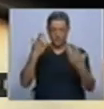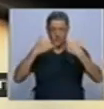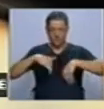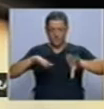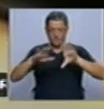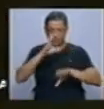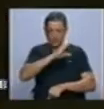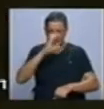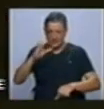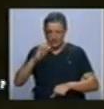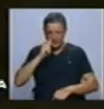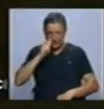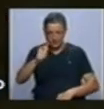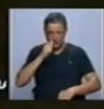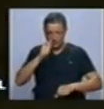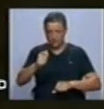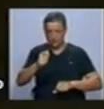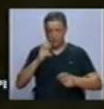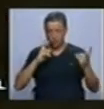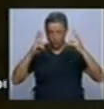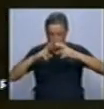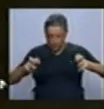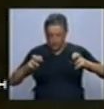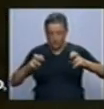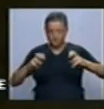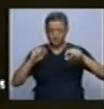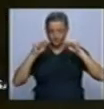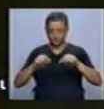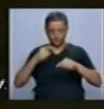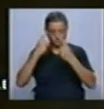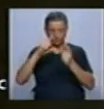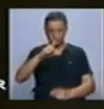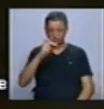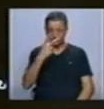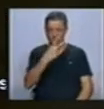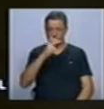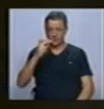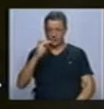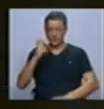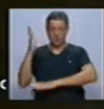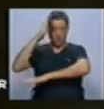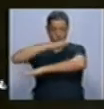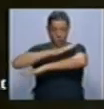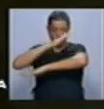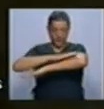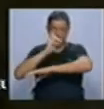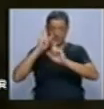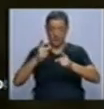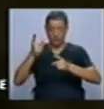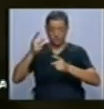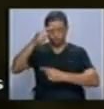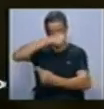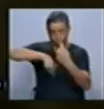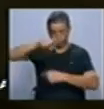cientistas descobriram um padrão para a ejeção desta lava e que obedece ao movimento da ressonância